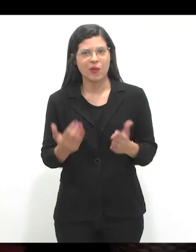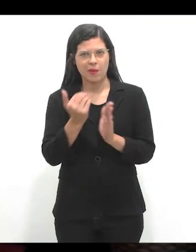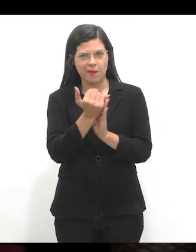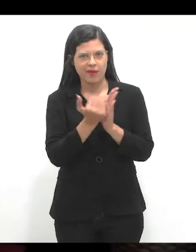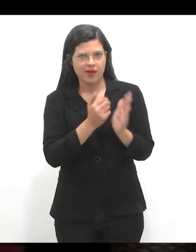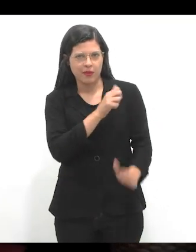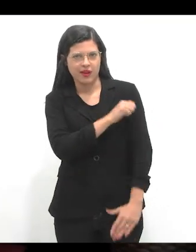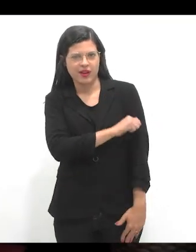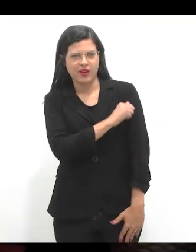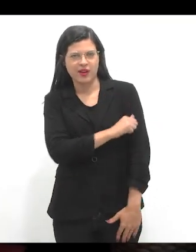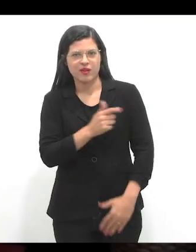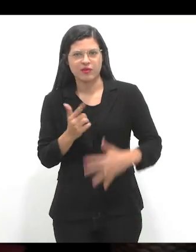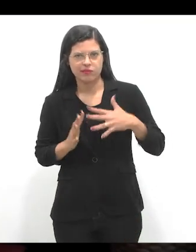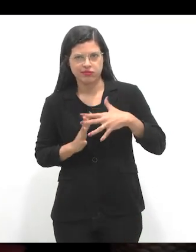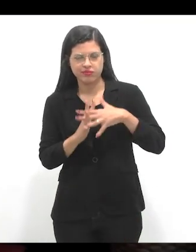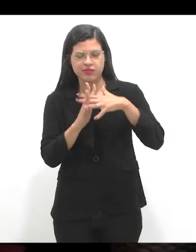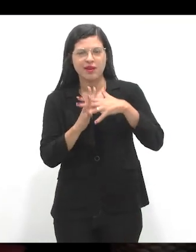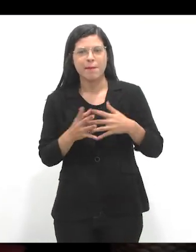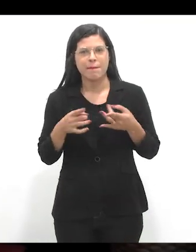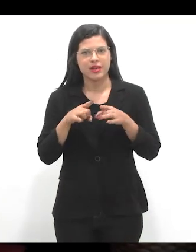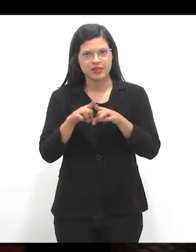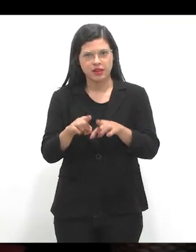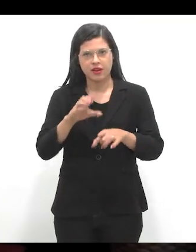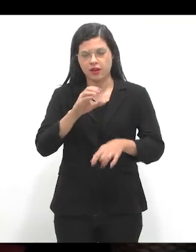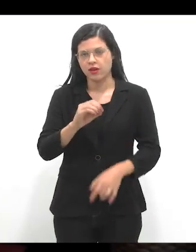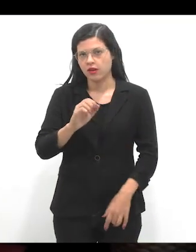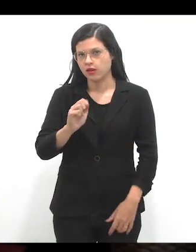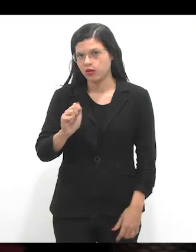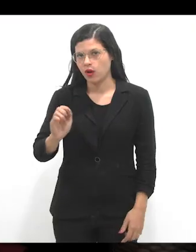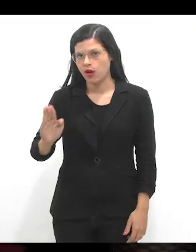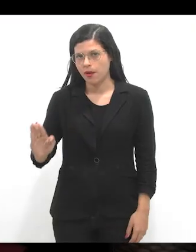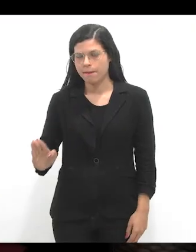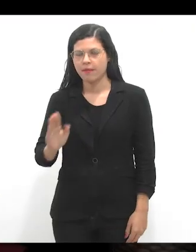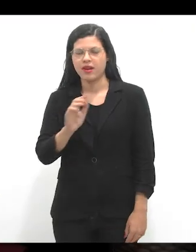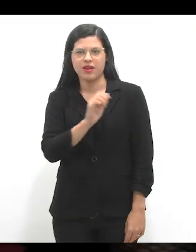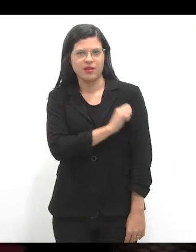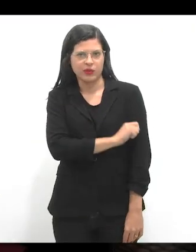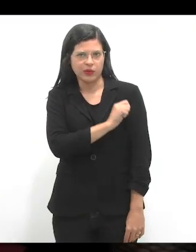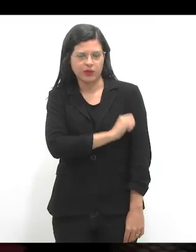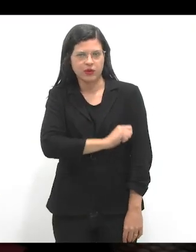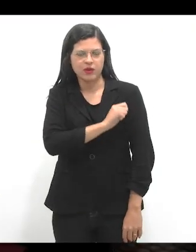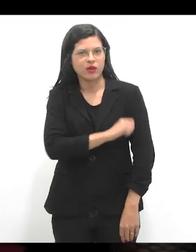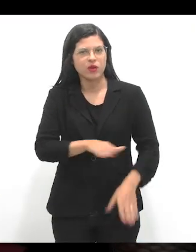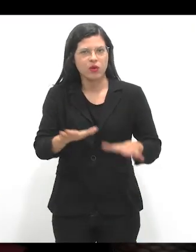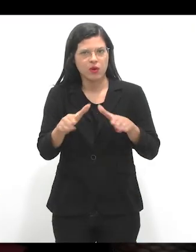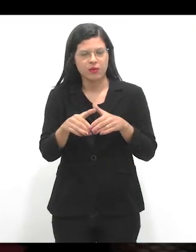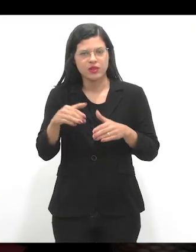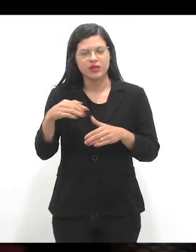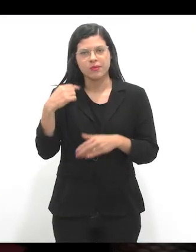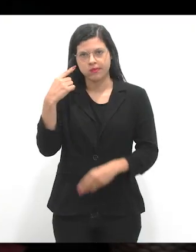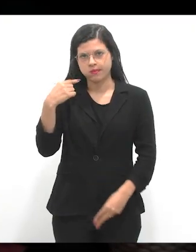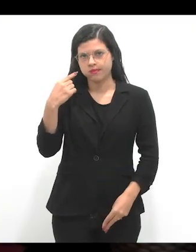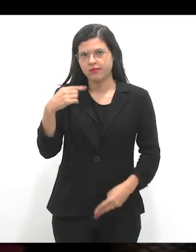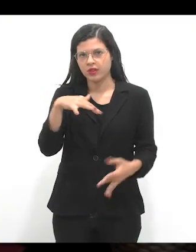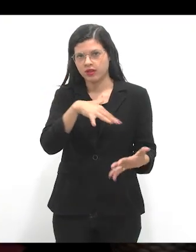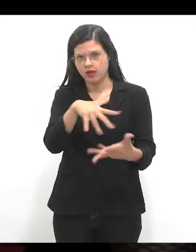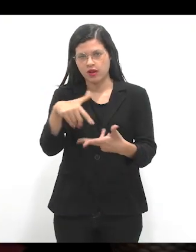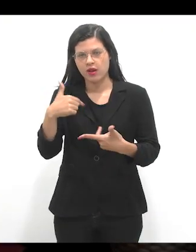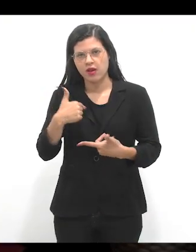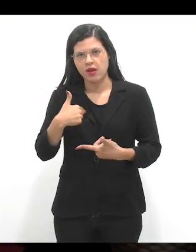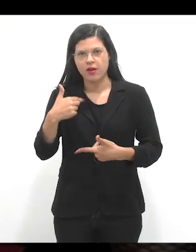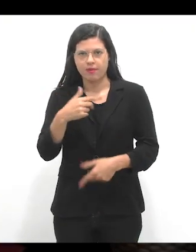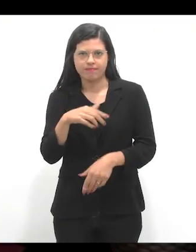Bom, programa Rio Sem Fronteiras, uma parceria da Ordem dos Advogados do Brasil, Rio de Janeiro, a Comissão de Direito Internacional, que eu,